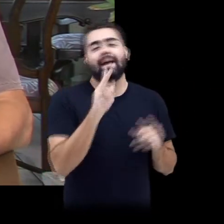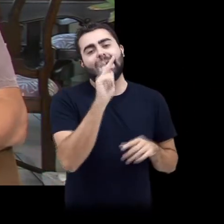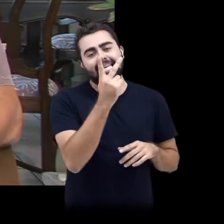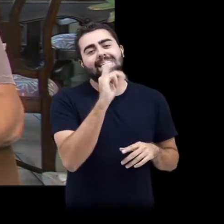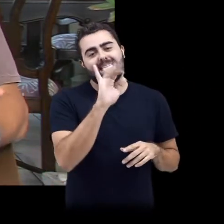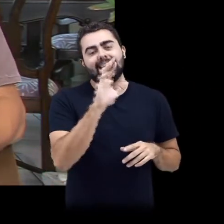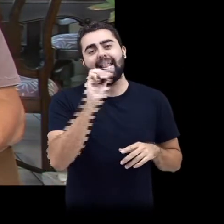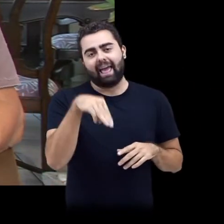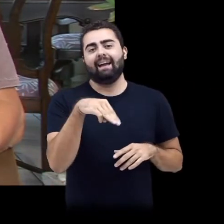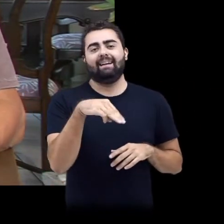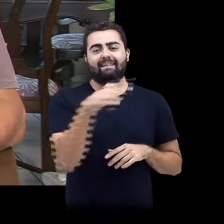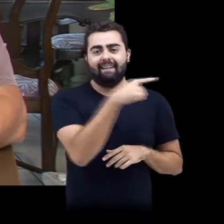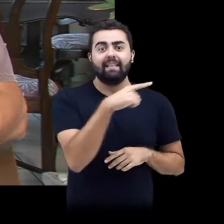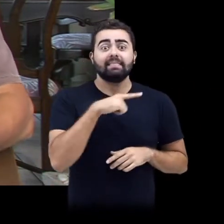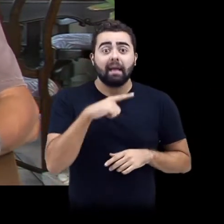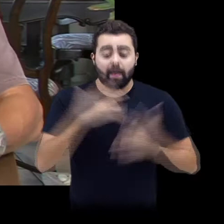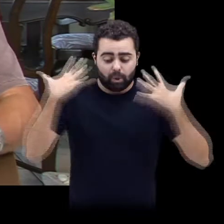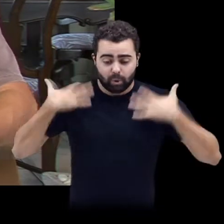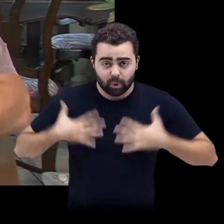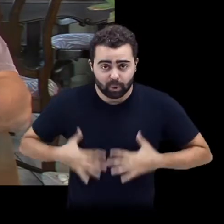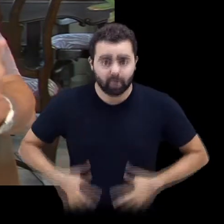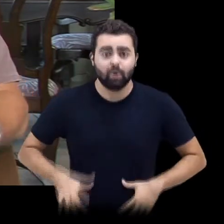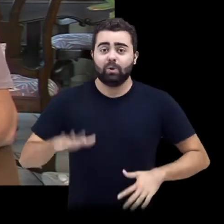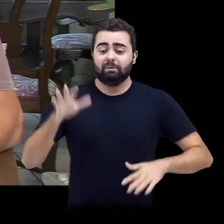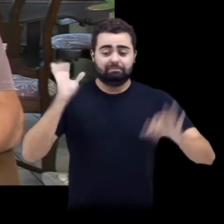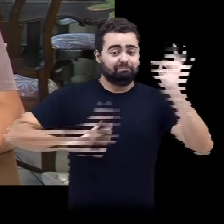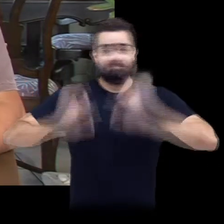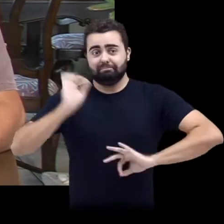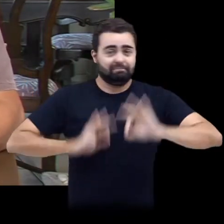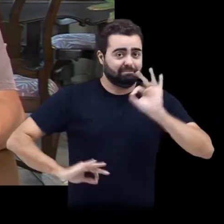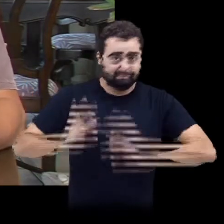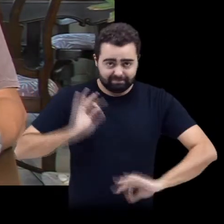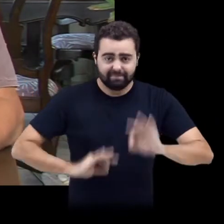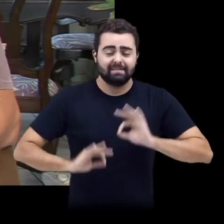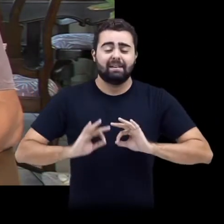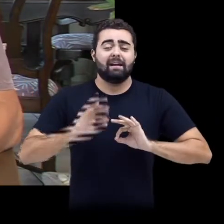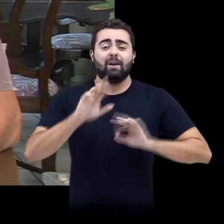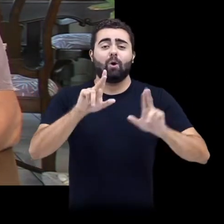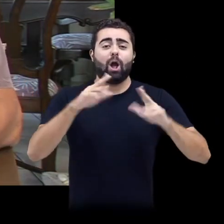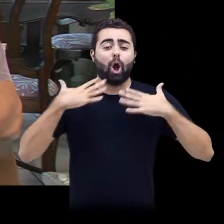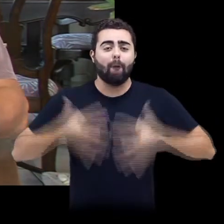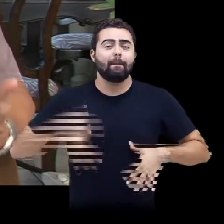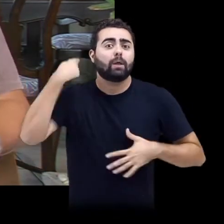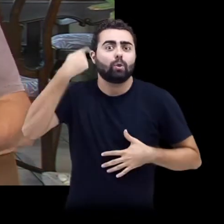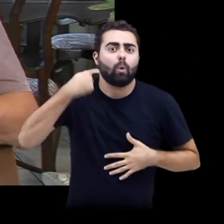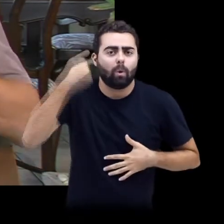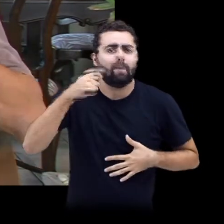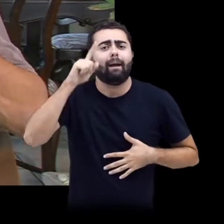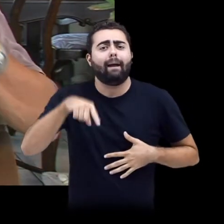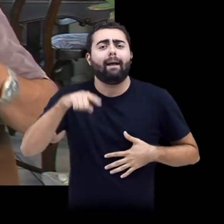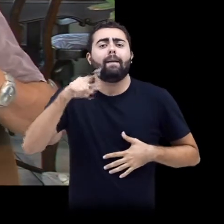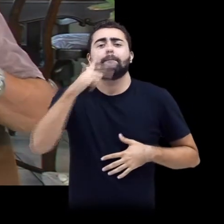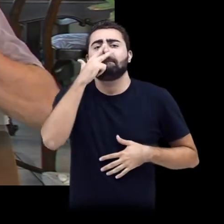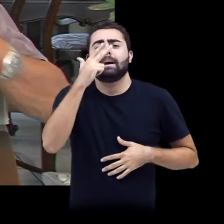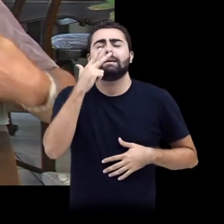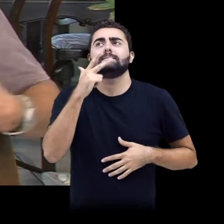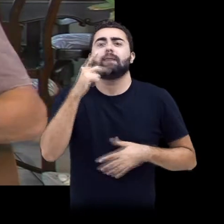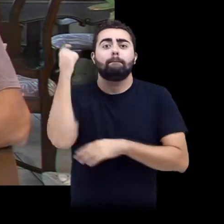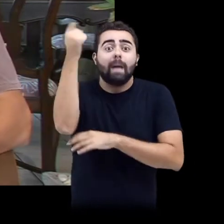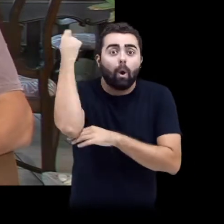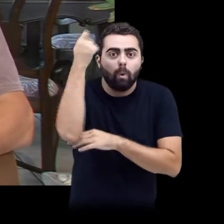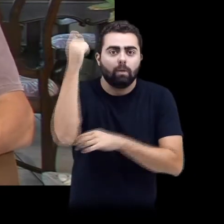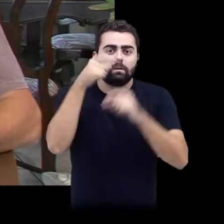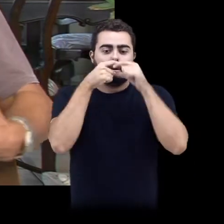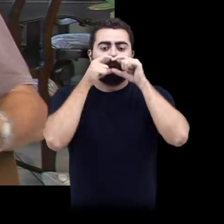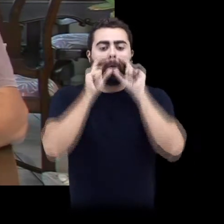Pereira, caracterizado, eu acho que ele usou toda a coisa dele de ator, caracterizado como peão, assim, bigodão de peão, roupa de